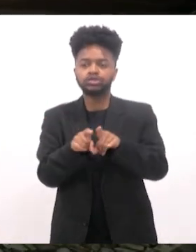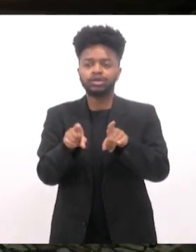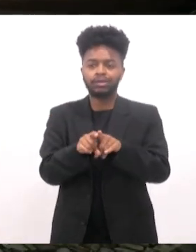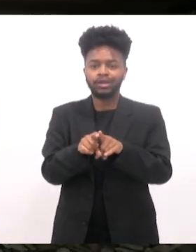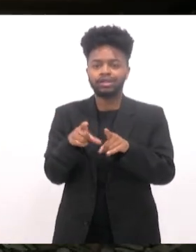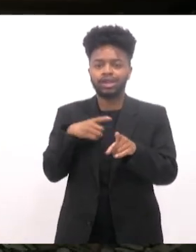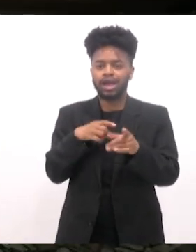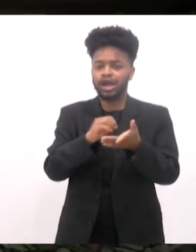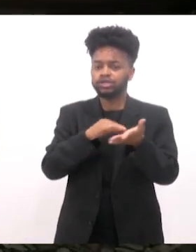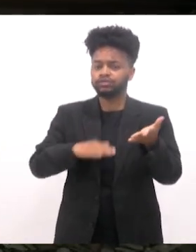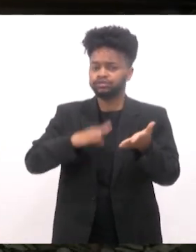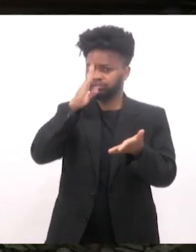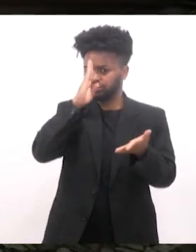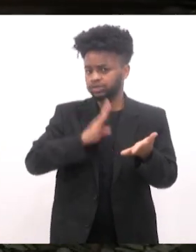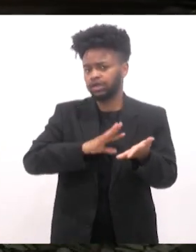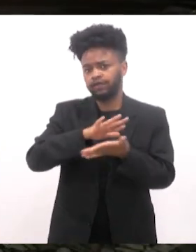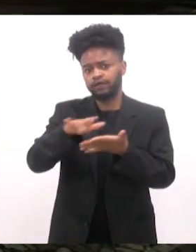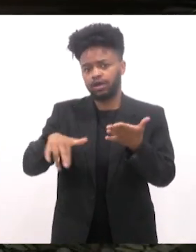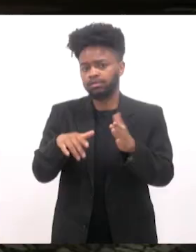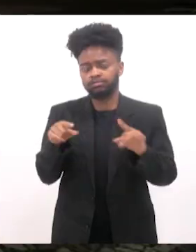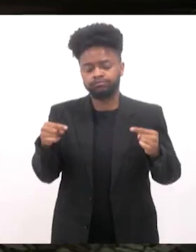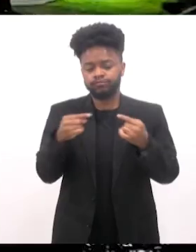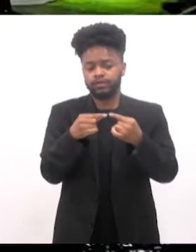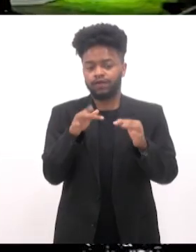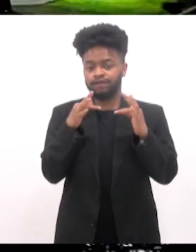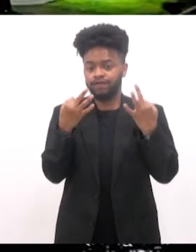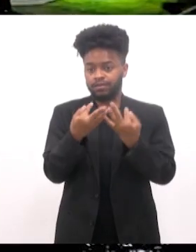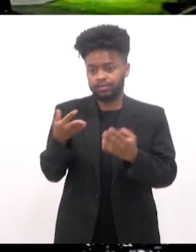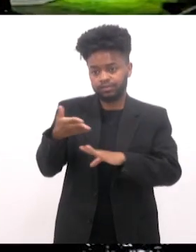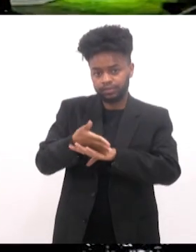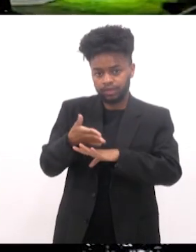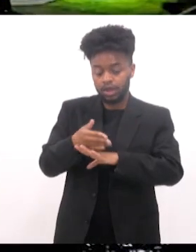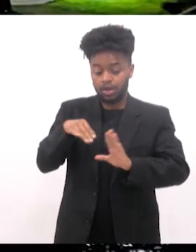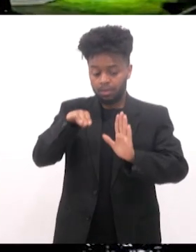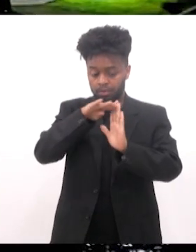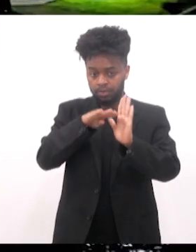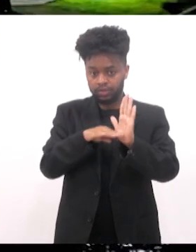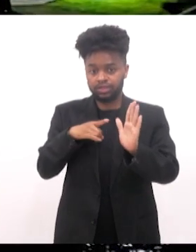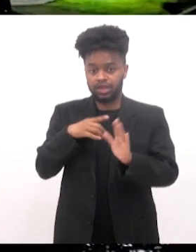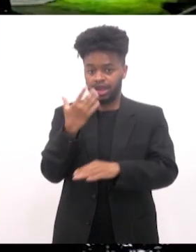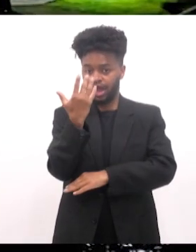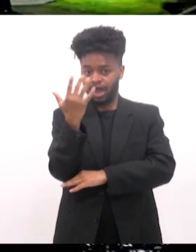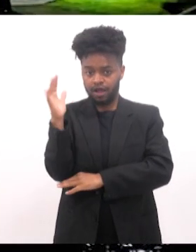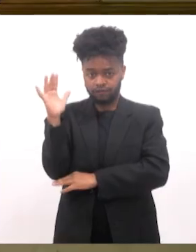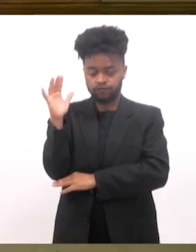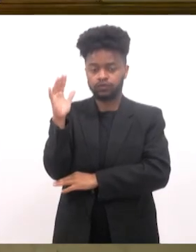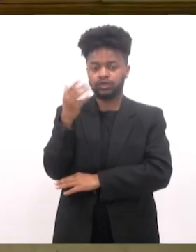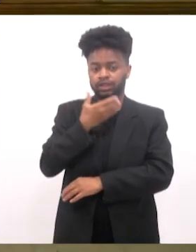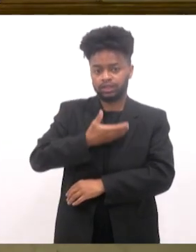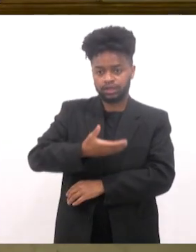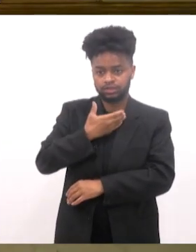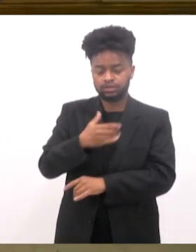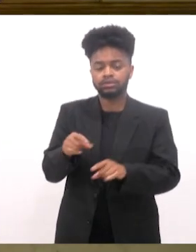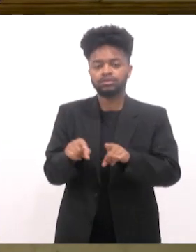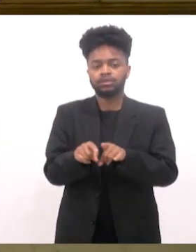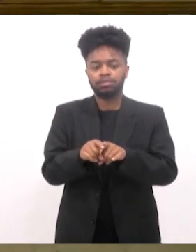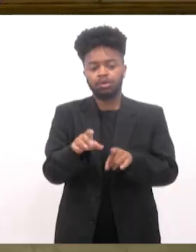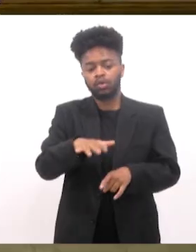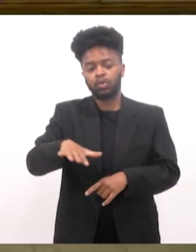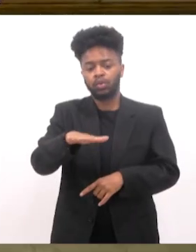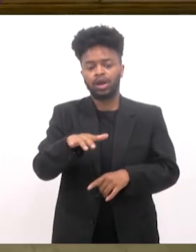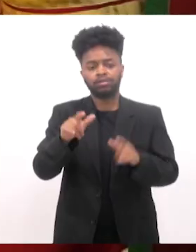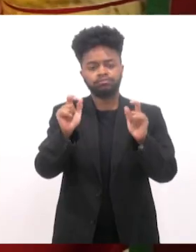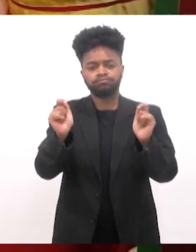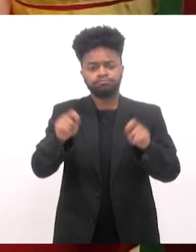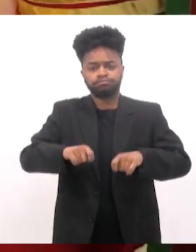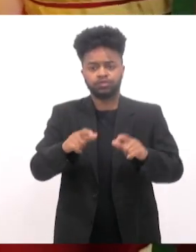de atividades gratuitas para toda a família. A programação inclui árvores natalinas, espaços